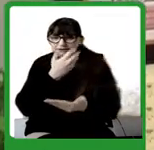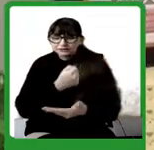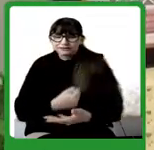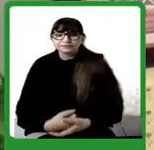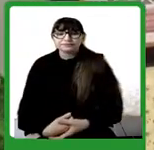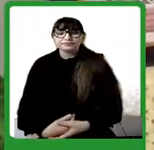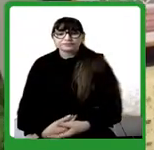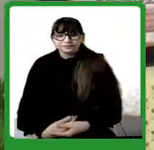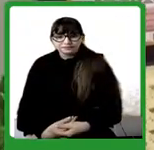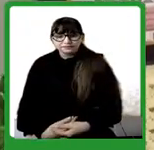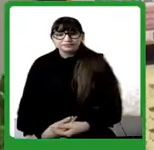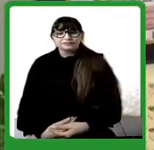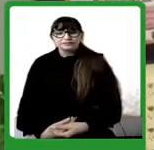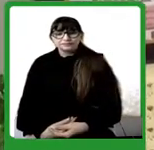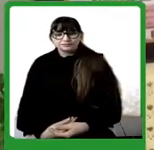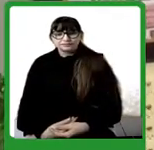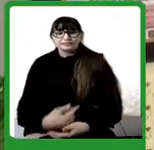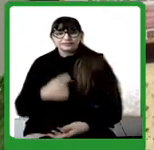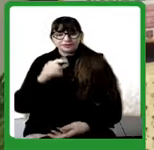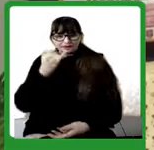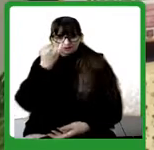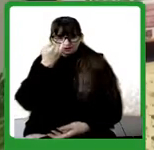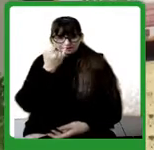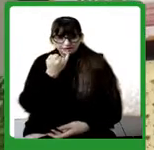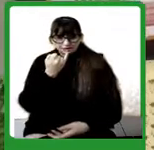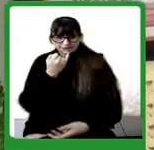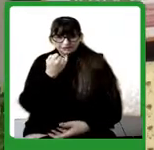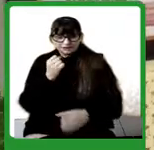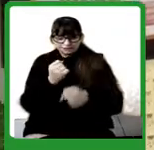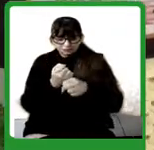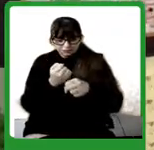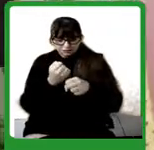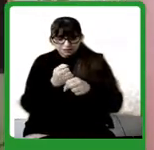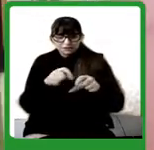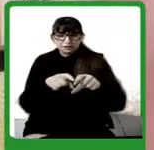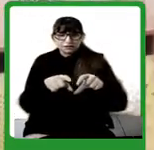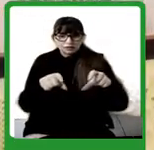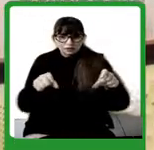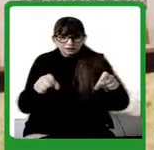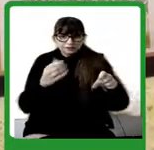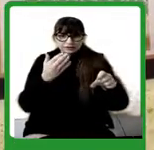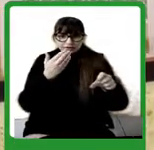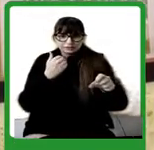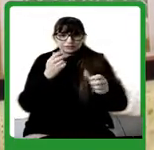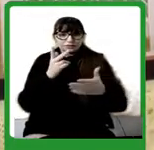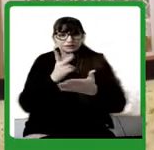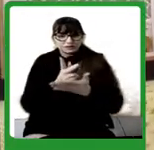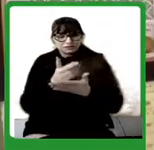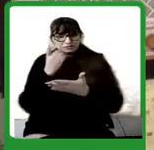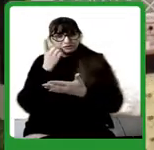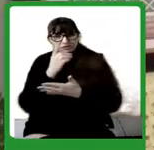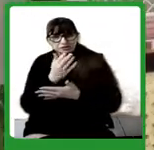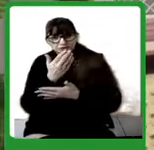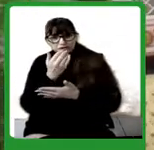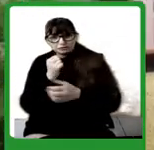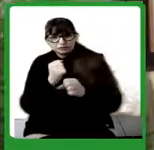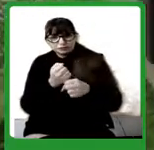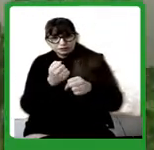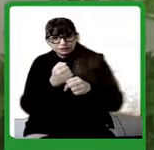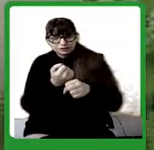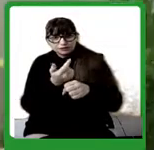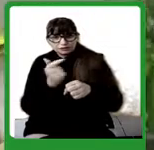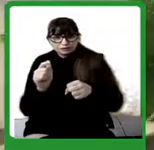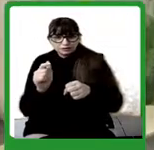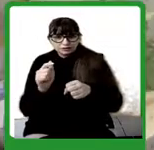queria comentar, que é a dieta do torresmo, polenta e salame. Como que é? Tu vai mesclando. Um dia tu come polenta, no outro